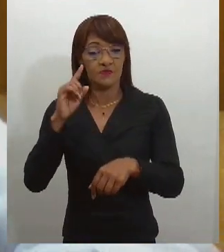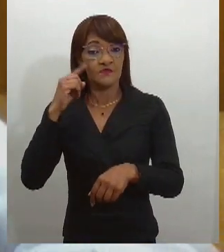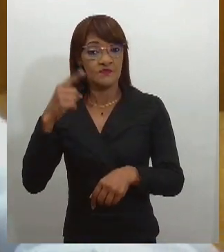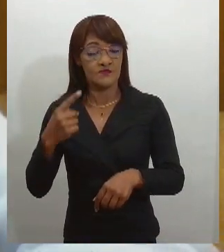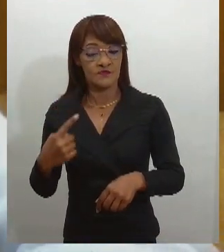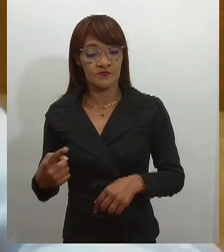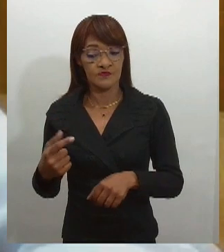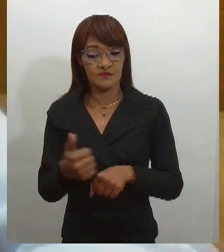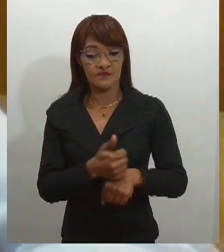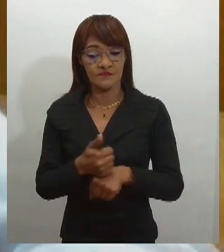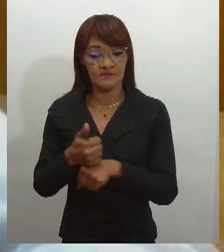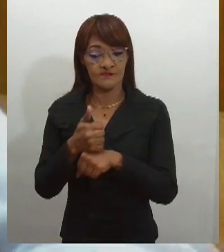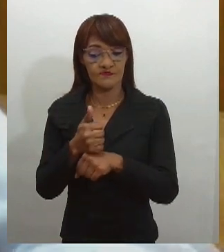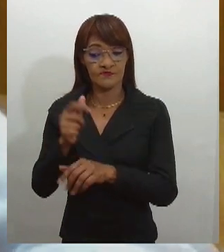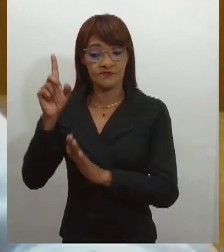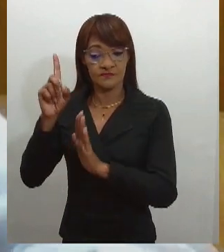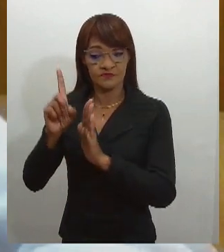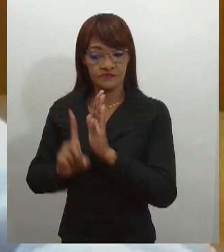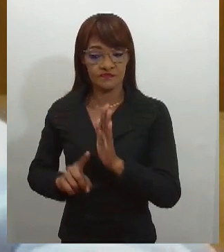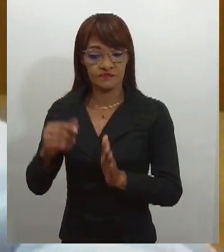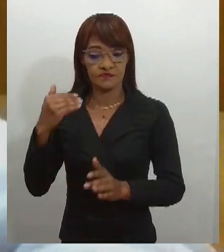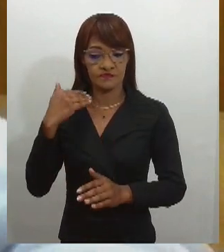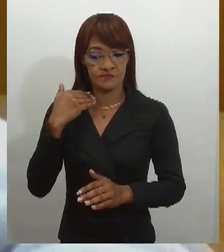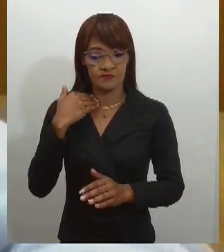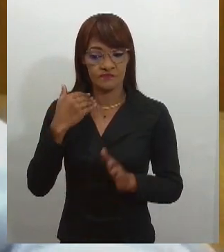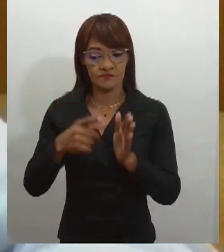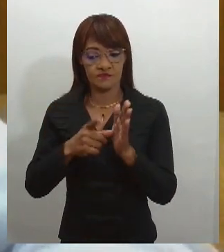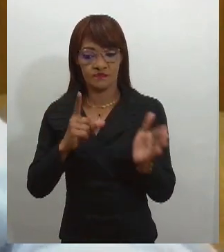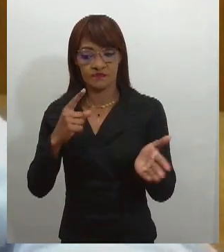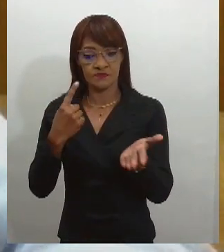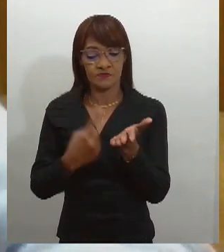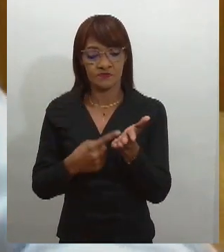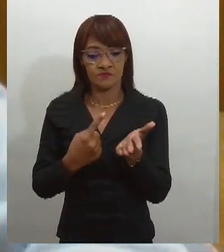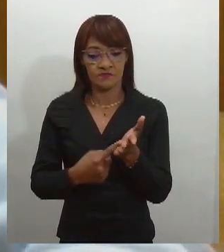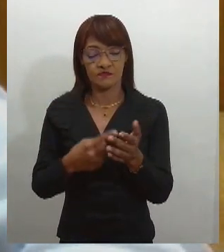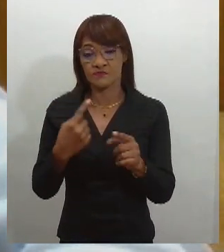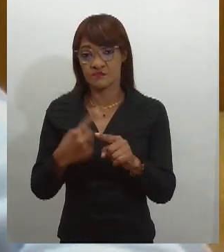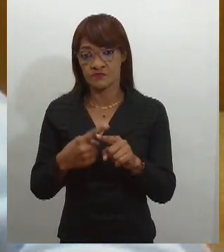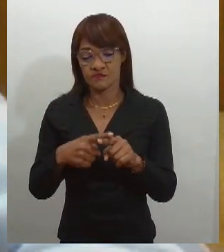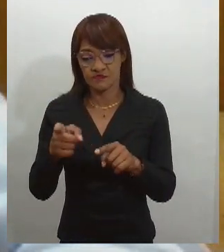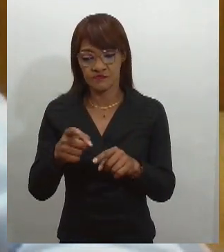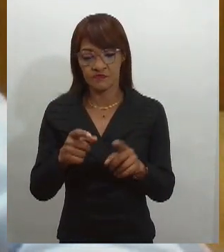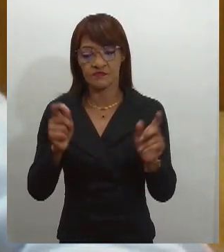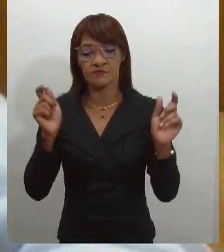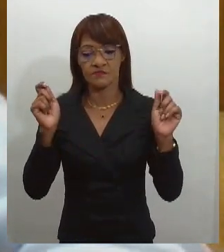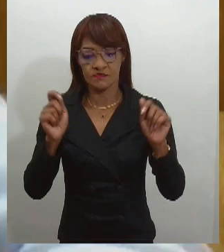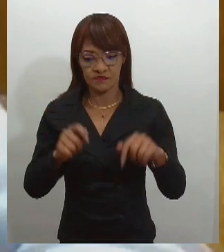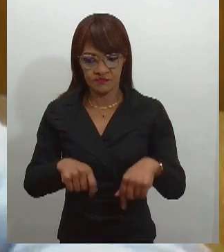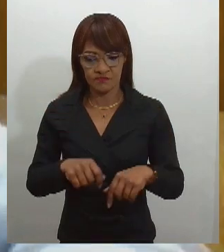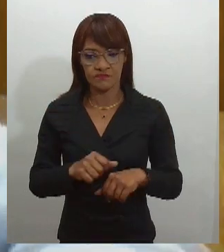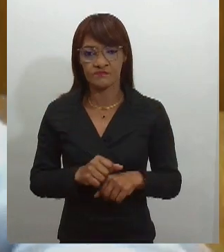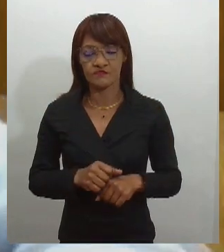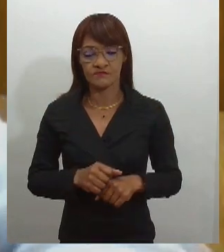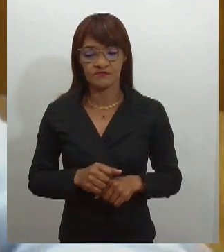direito bancário antes que faça essa renegociação, porque ele pode sim ter uma direção, ter um viés mais